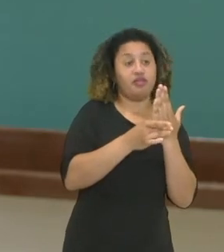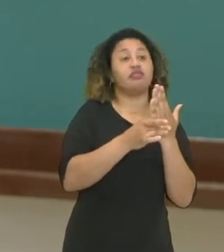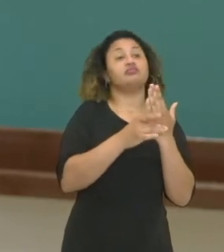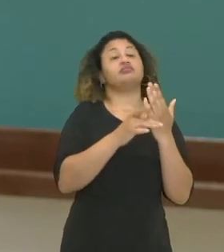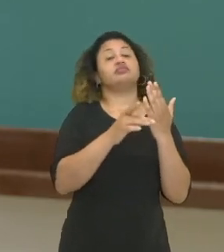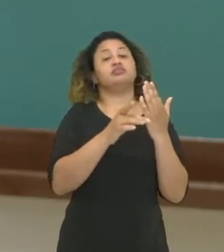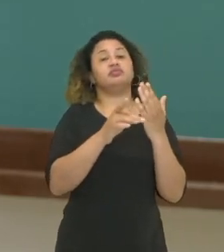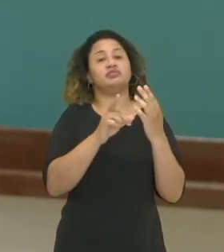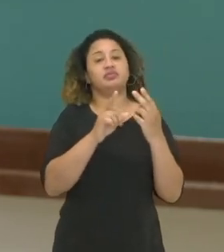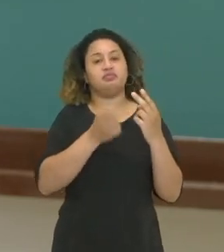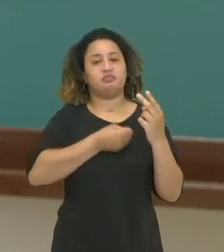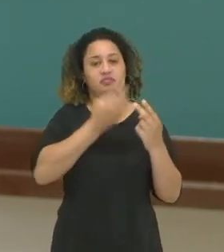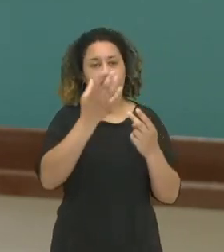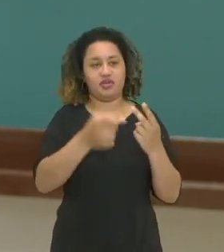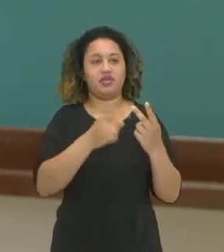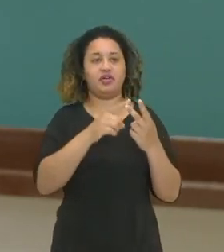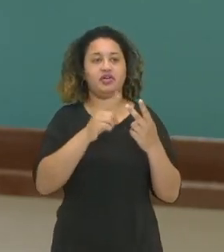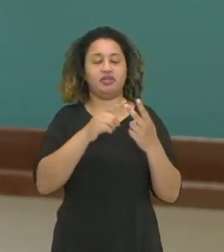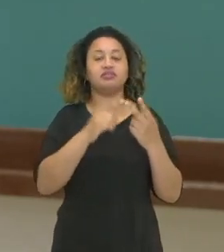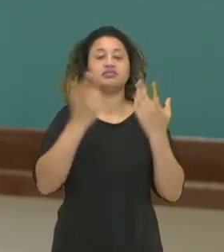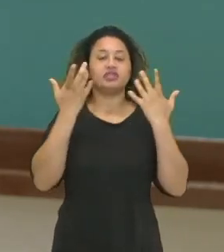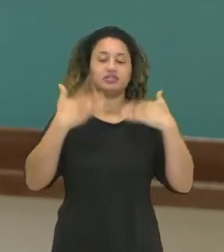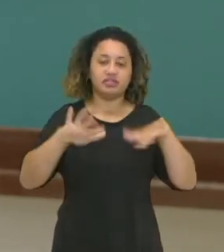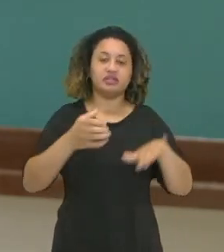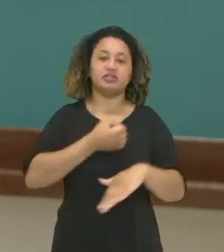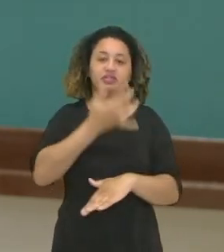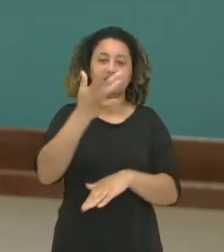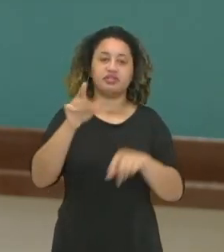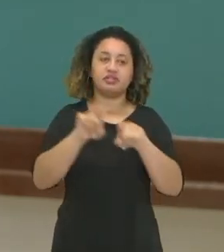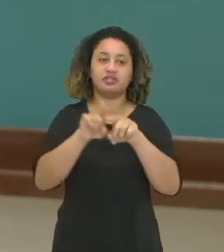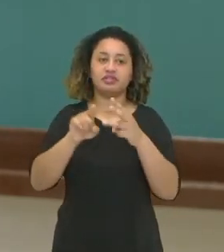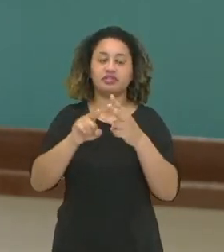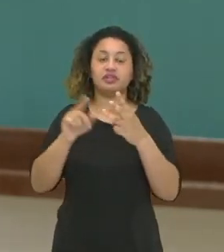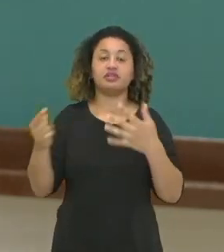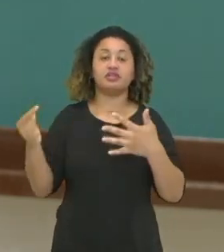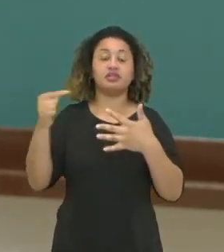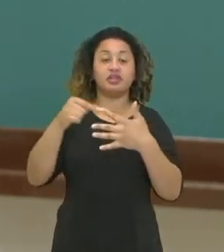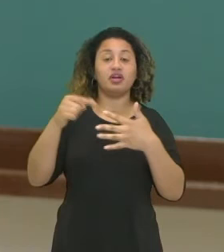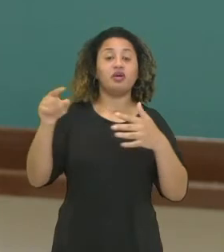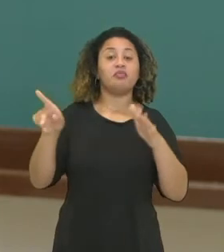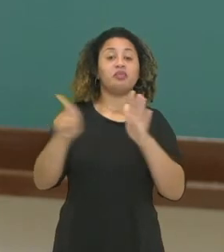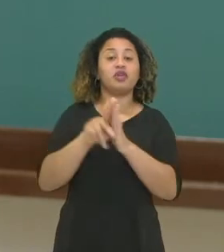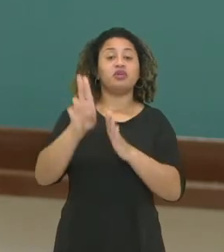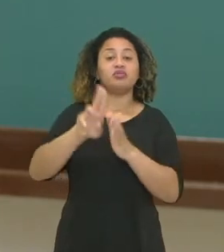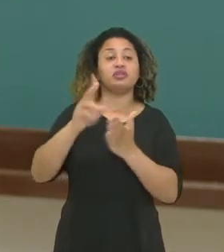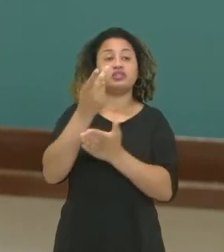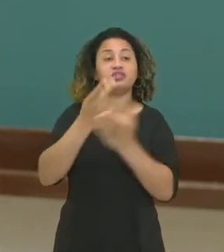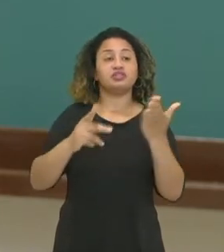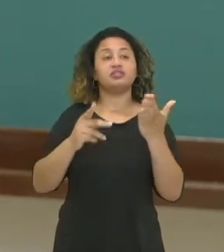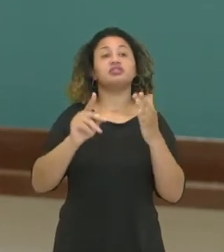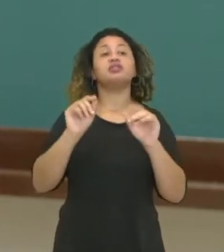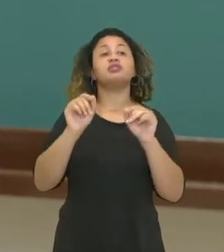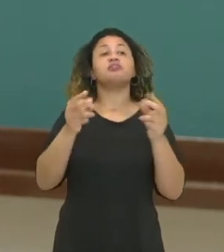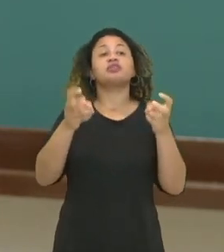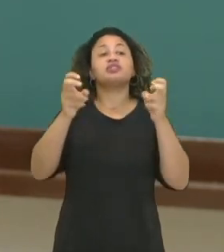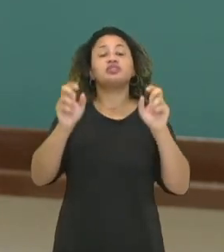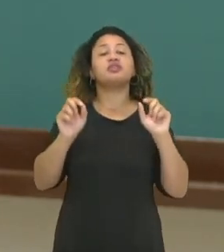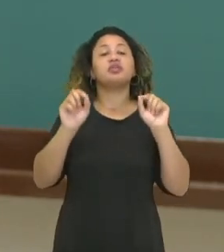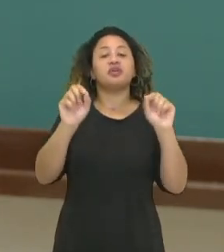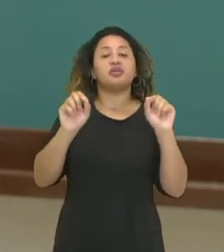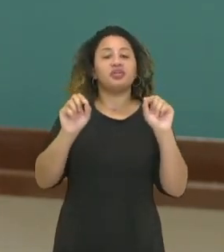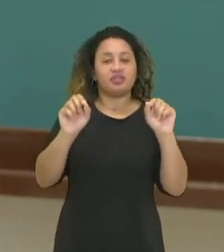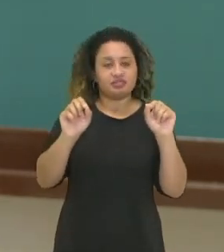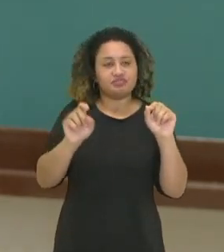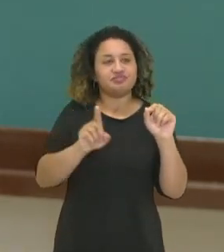prosa, naturalismo para a prosa e simbolismo para a poesia. Percebemos o quê? Que